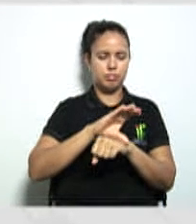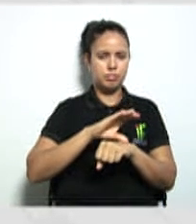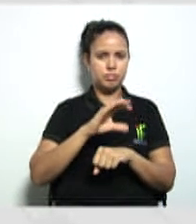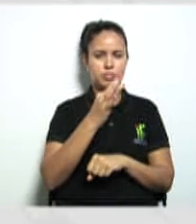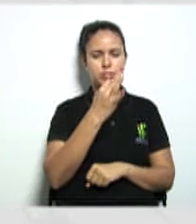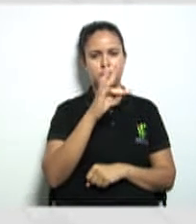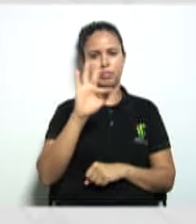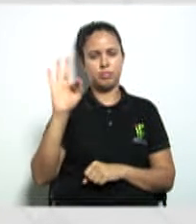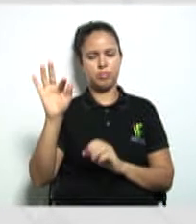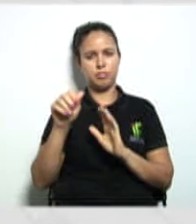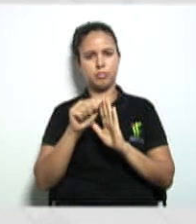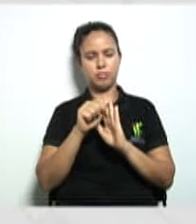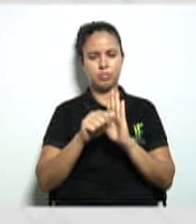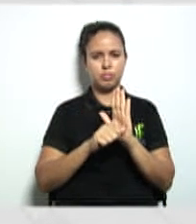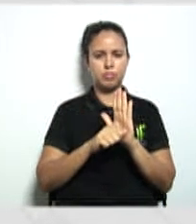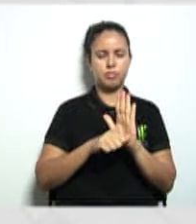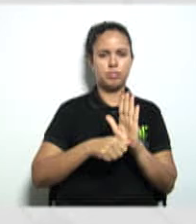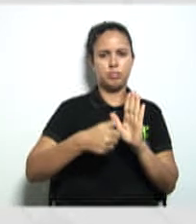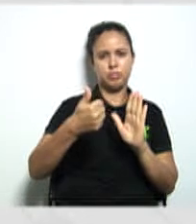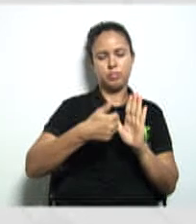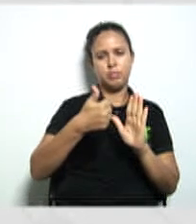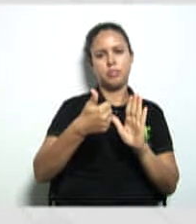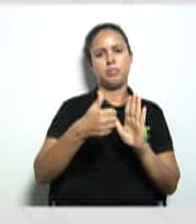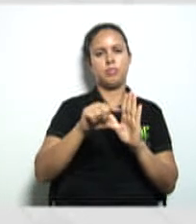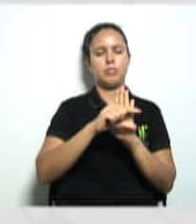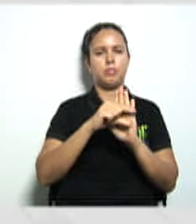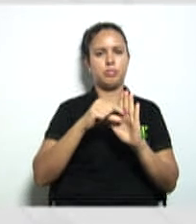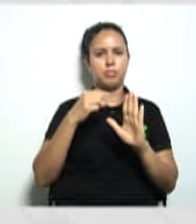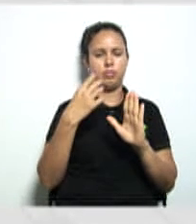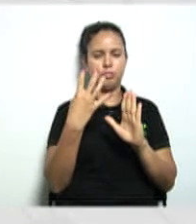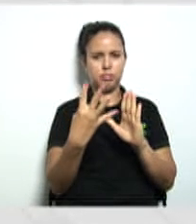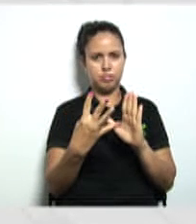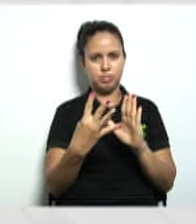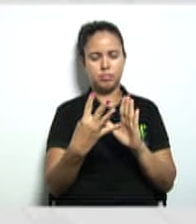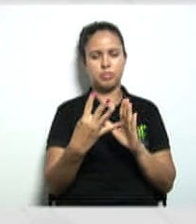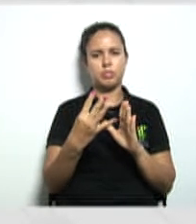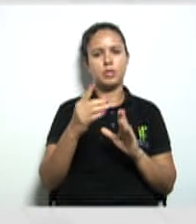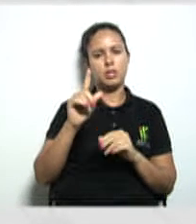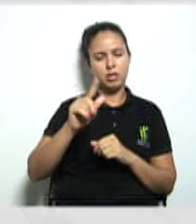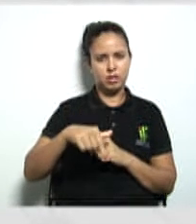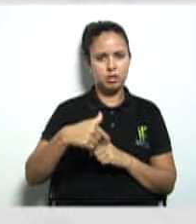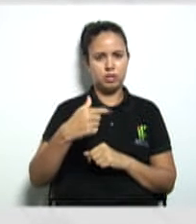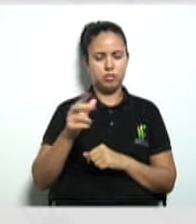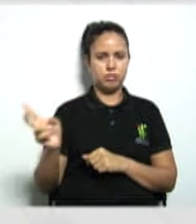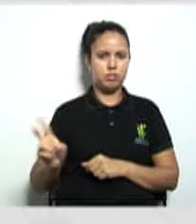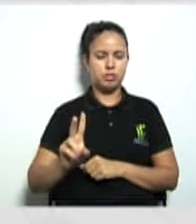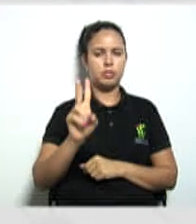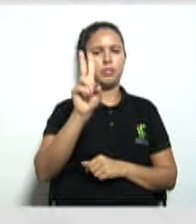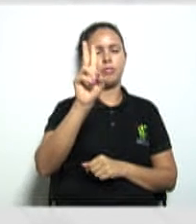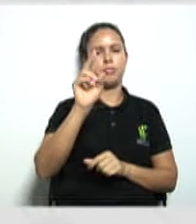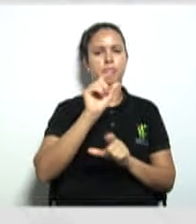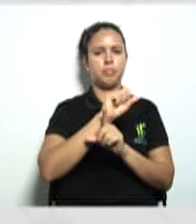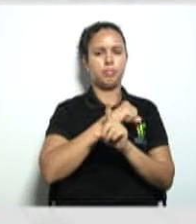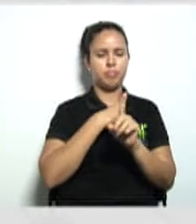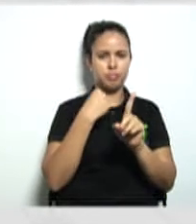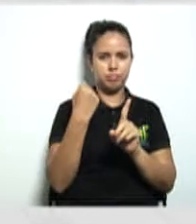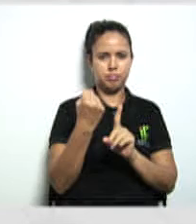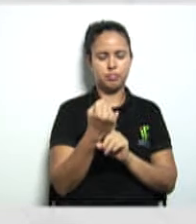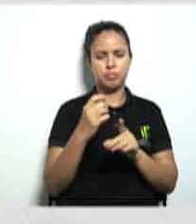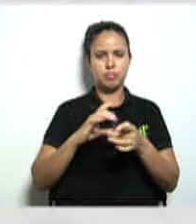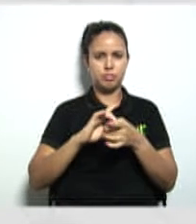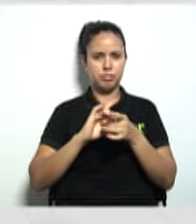né? Lá no artigo 1º, no inciso 4º, olha só, os valores sociais do trabalho e da